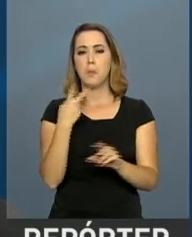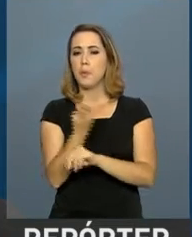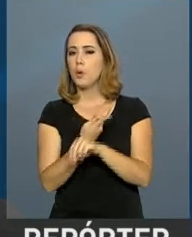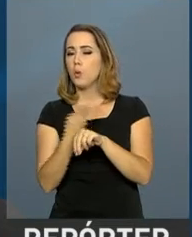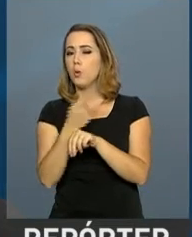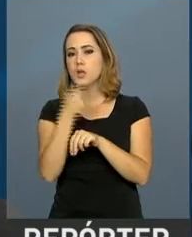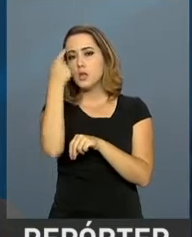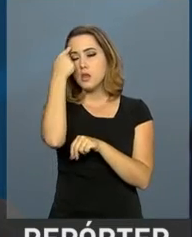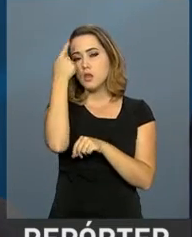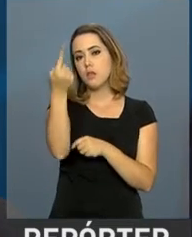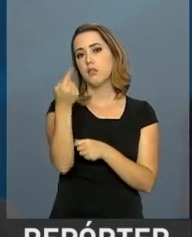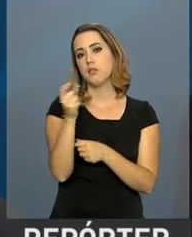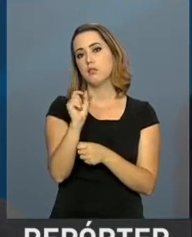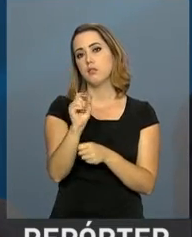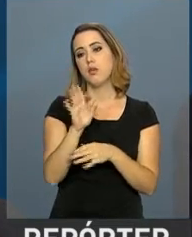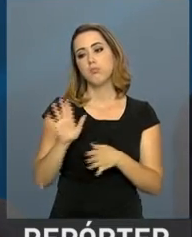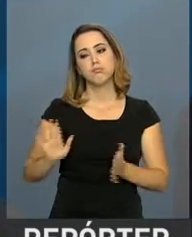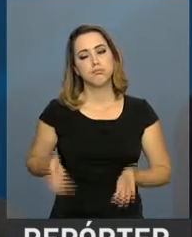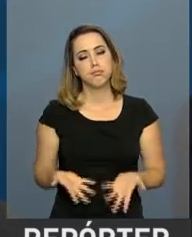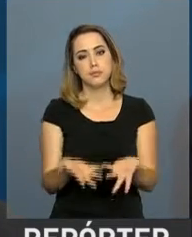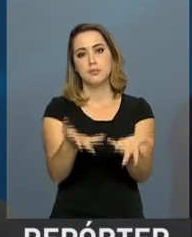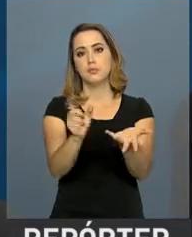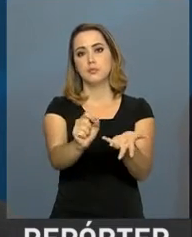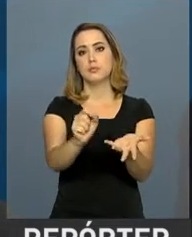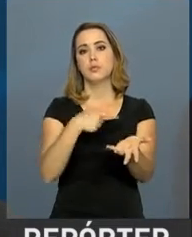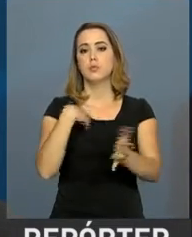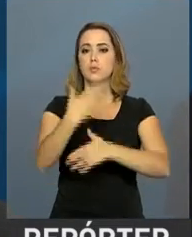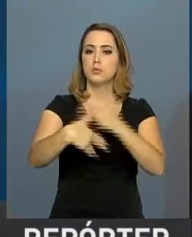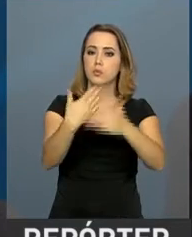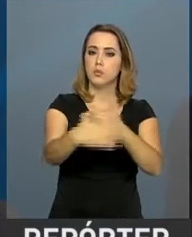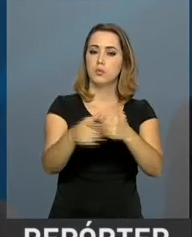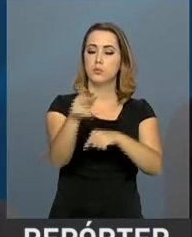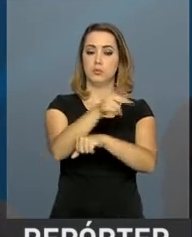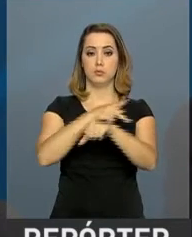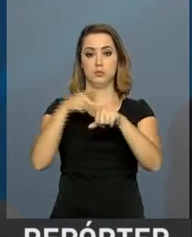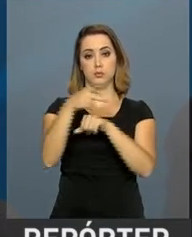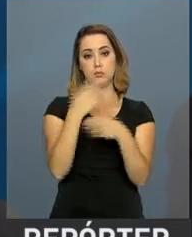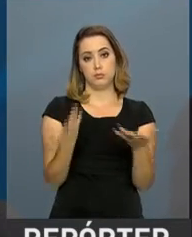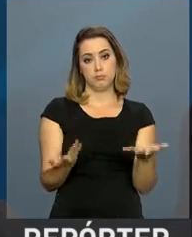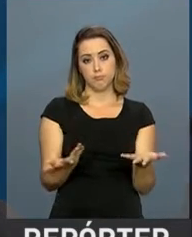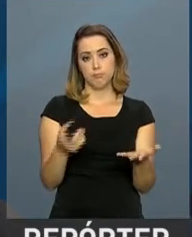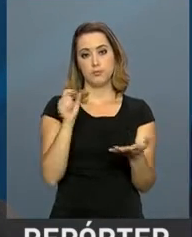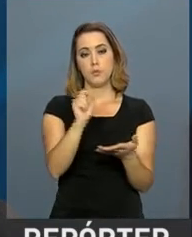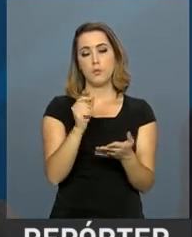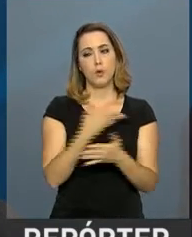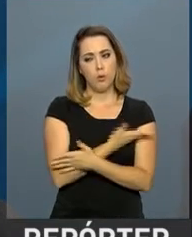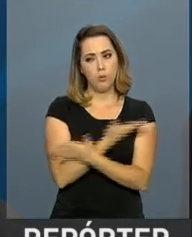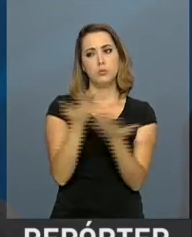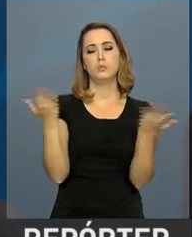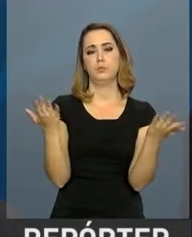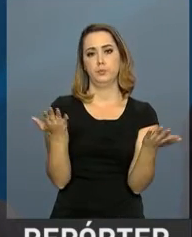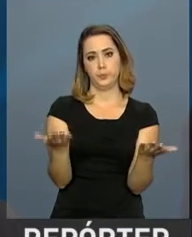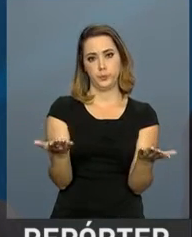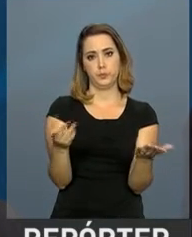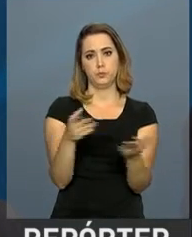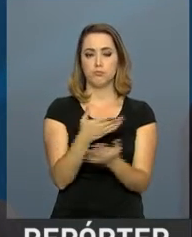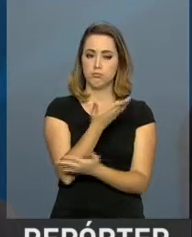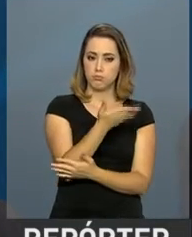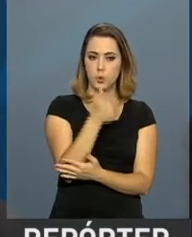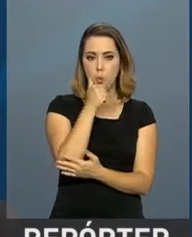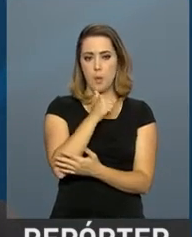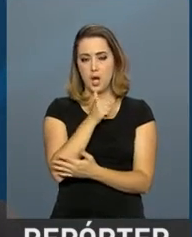idéias para impulsionar o desenvolvimento do país os senhores e as